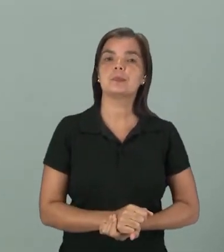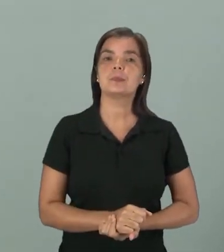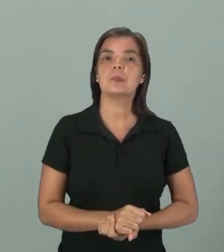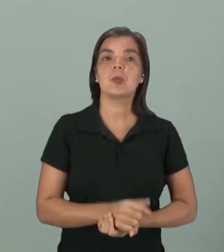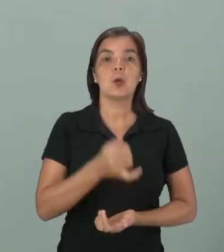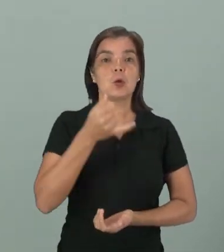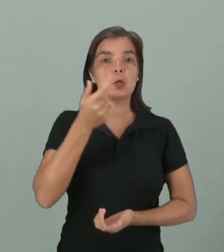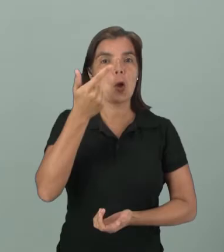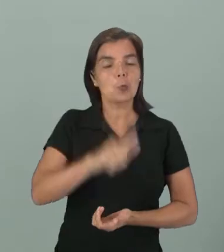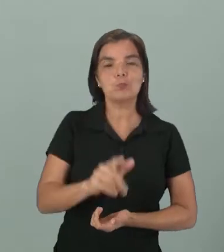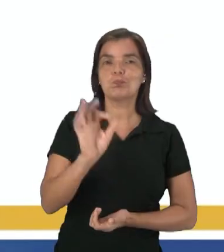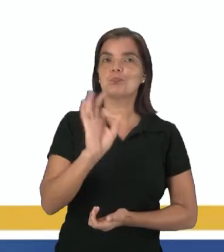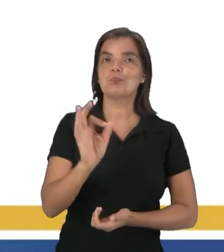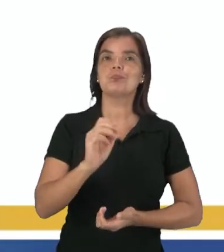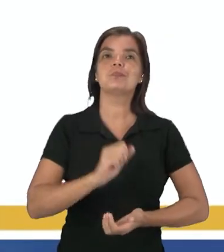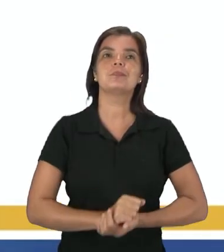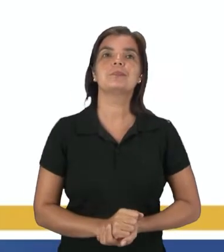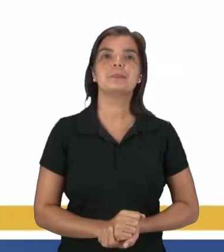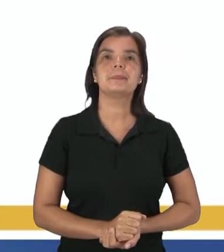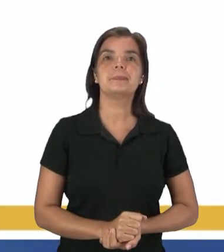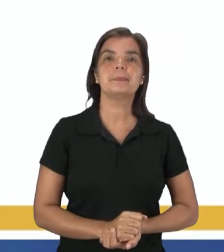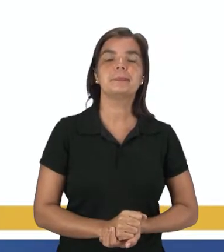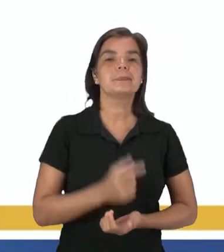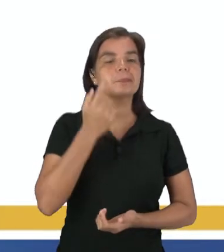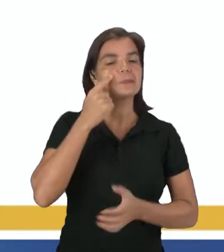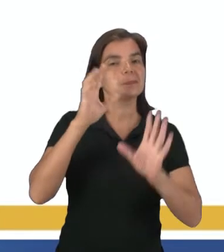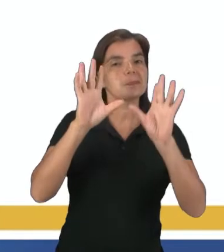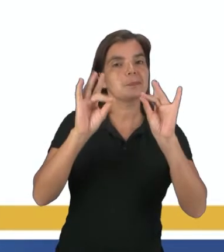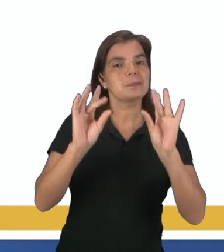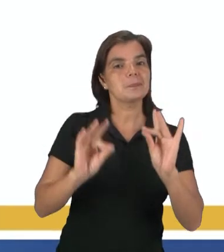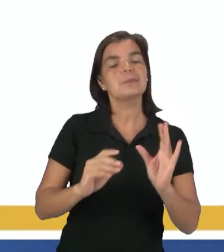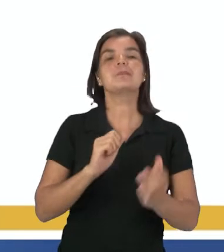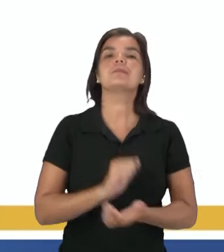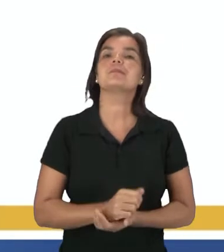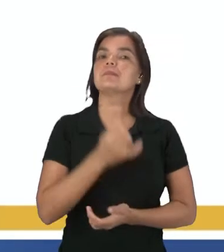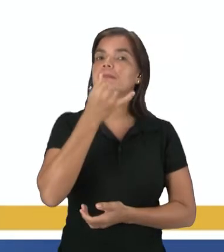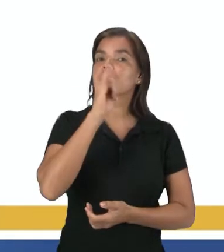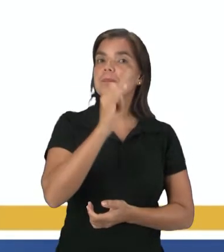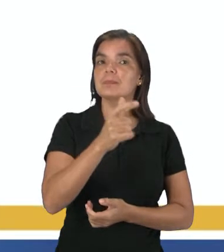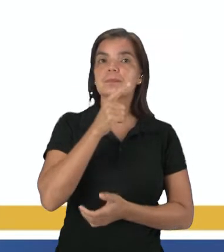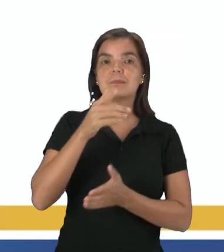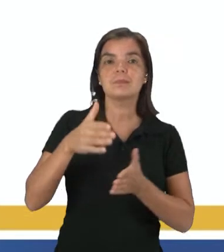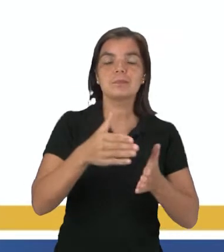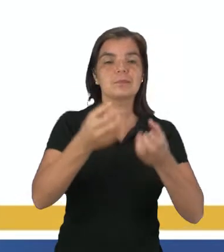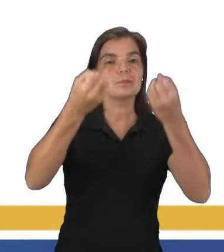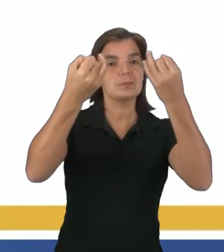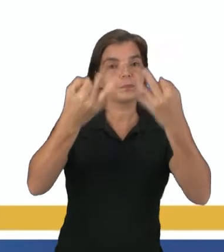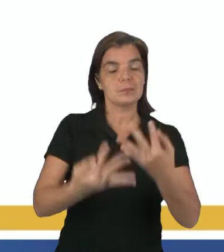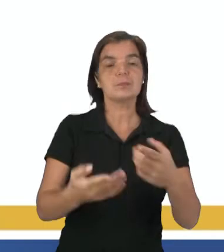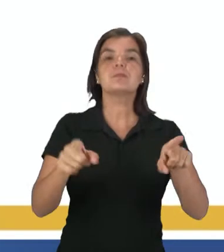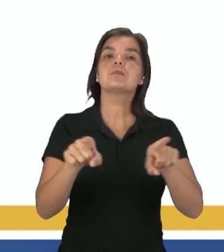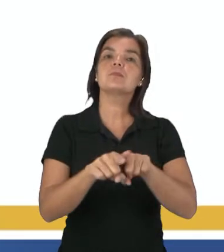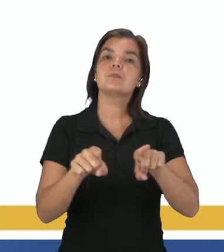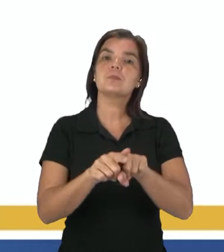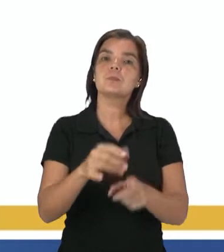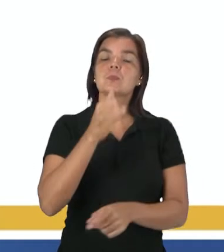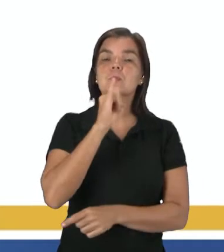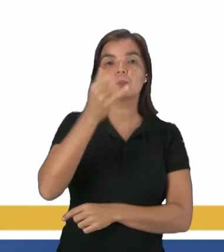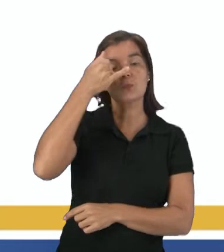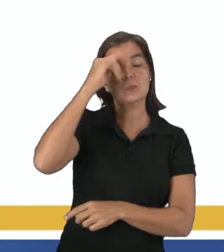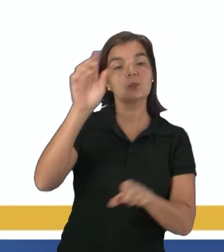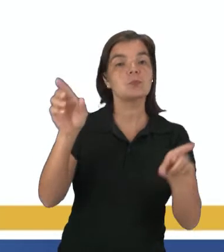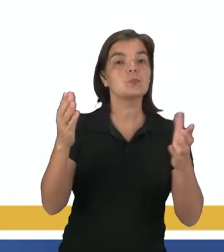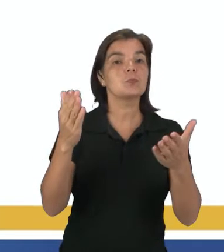que não são renováveis. Vamos ver mais detalhes aí sobre a energia hidráulica, ó. Quando a gente fala desse tipo de energia, são